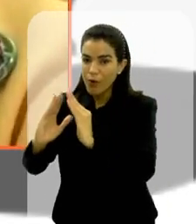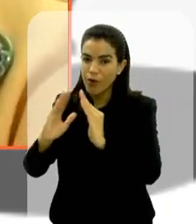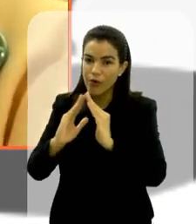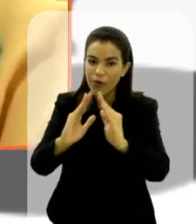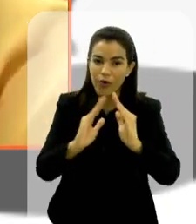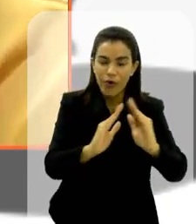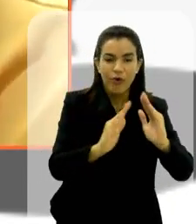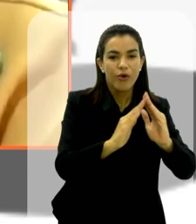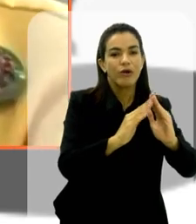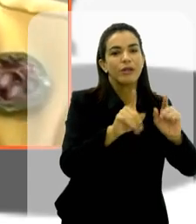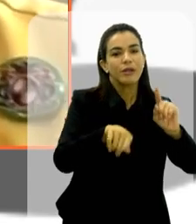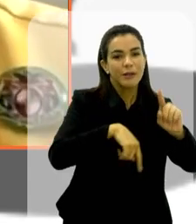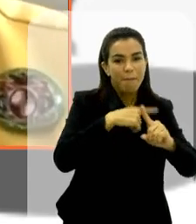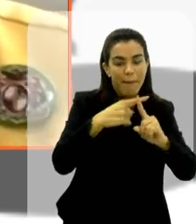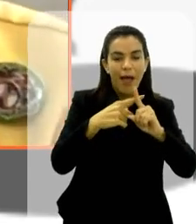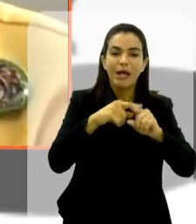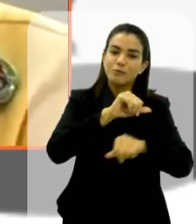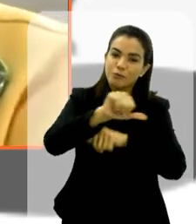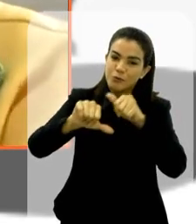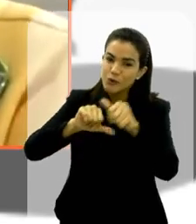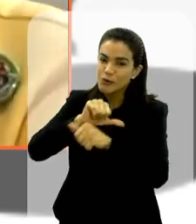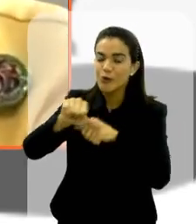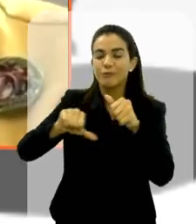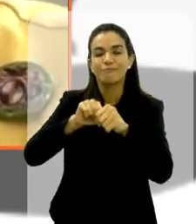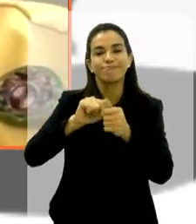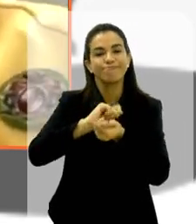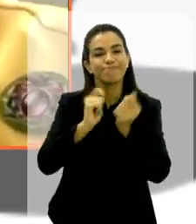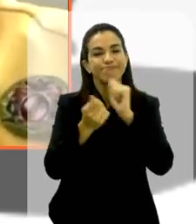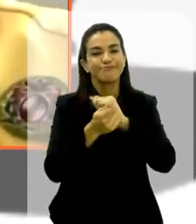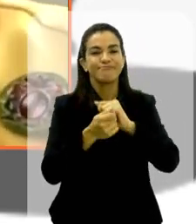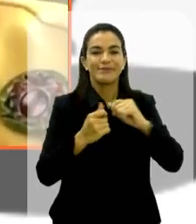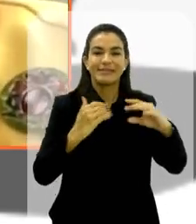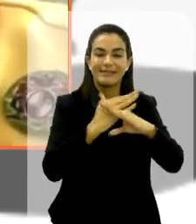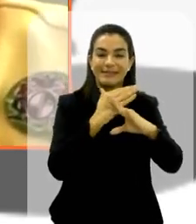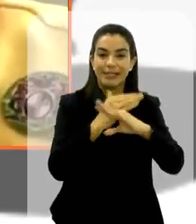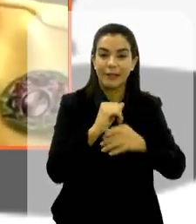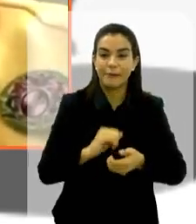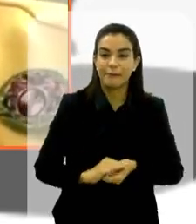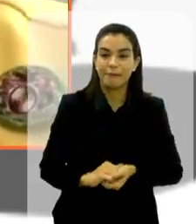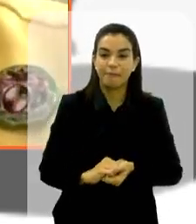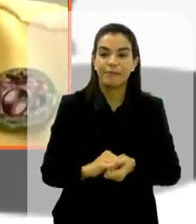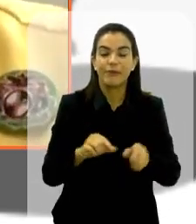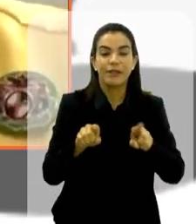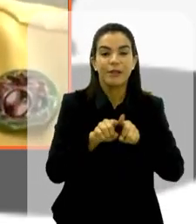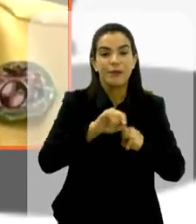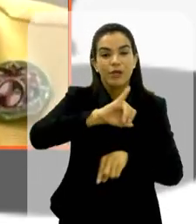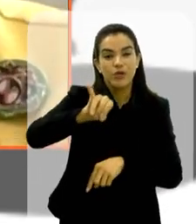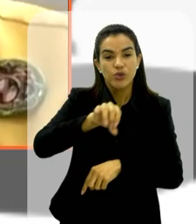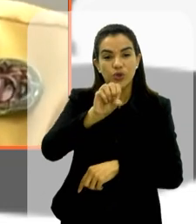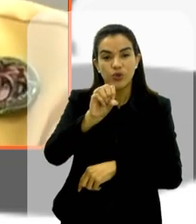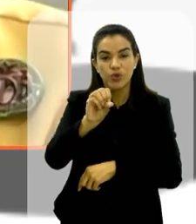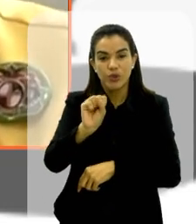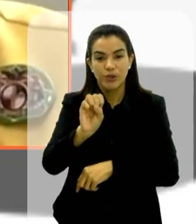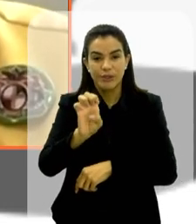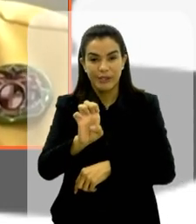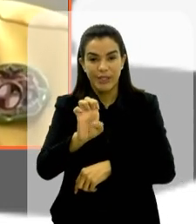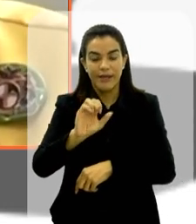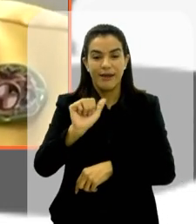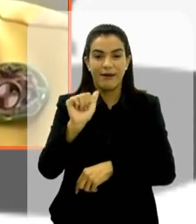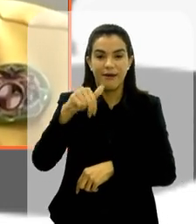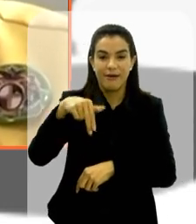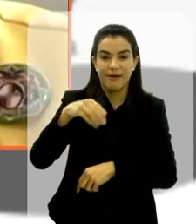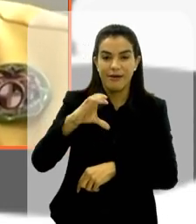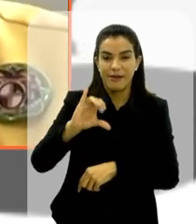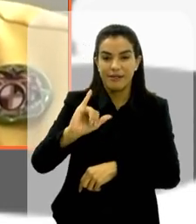depois se transformaram em cidades, Sim. o Brás Lourenço. Depois José de Anchieta, o nosso grande José